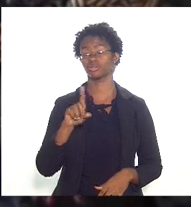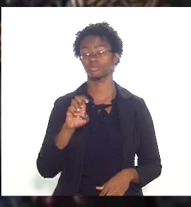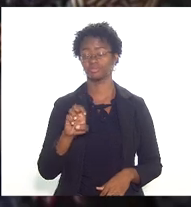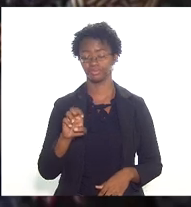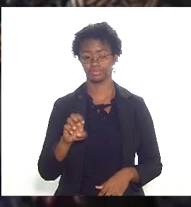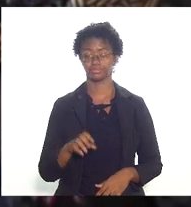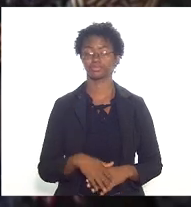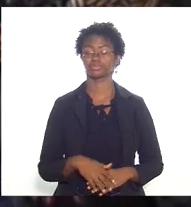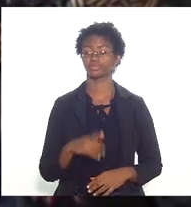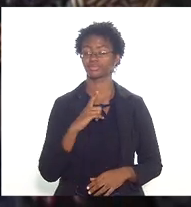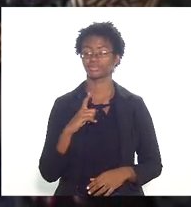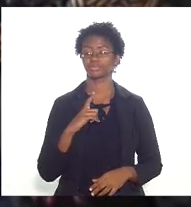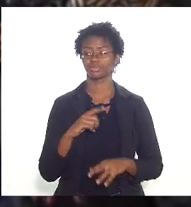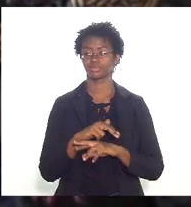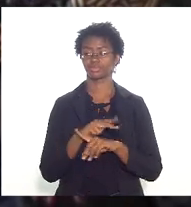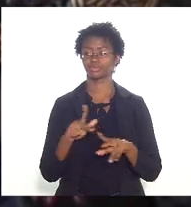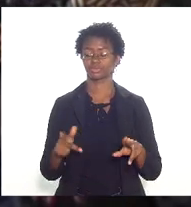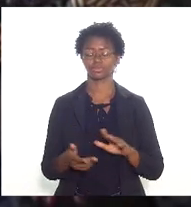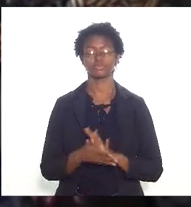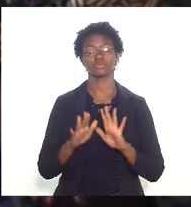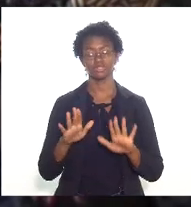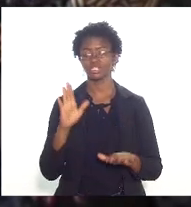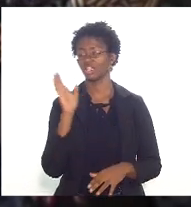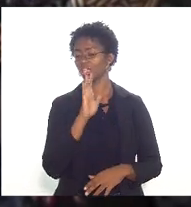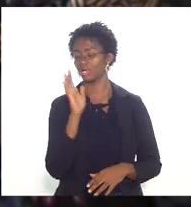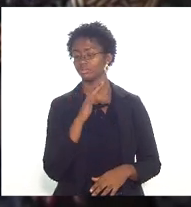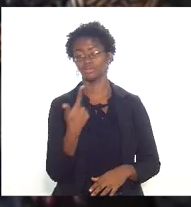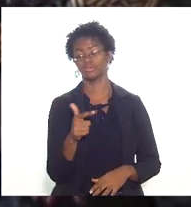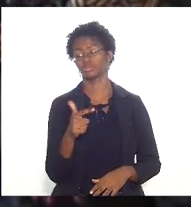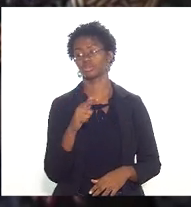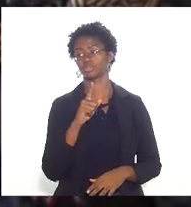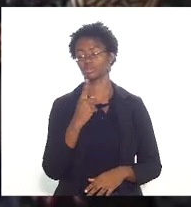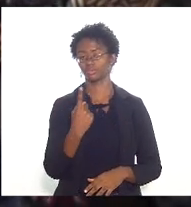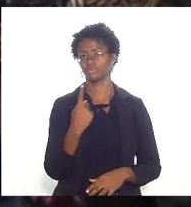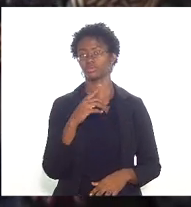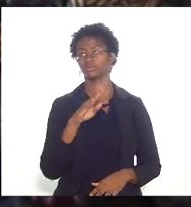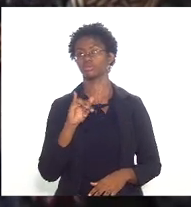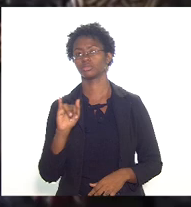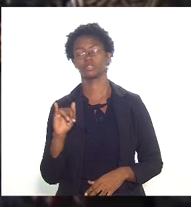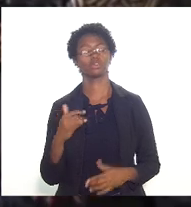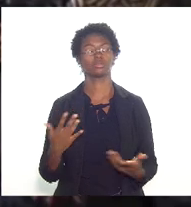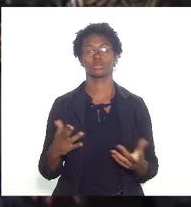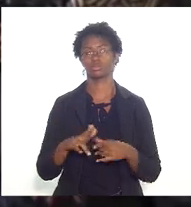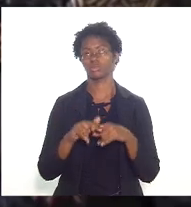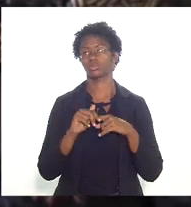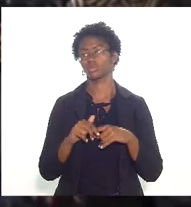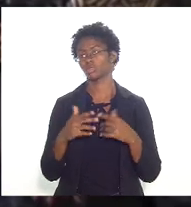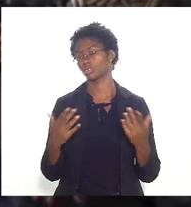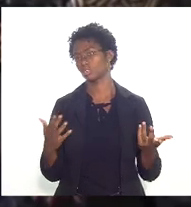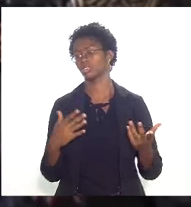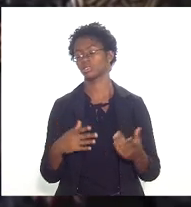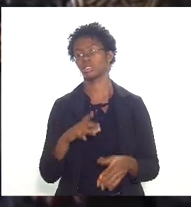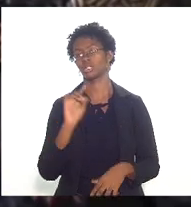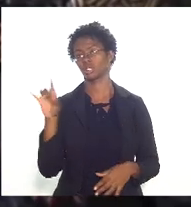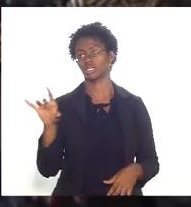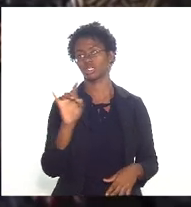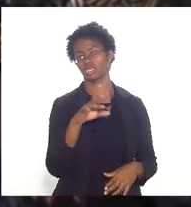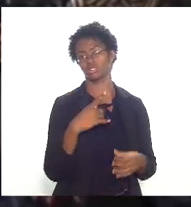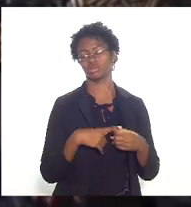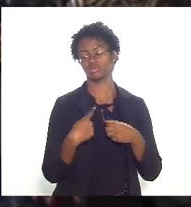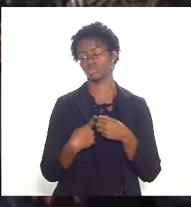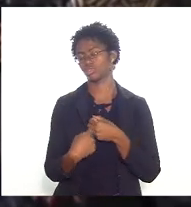hoje um milhão Mas vocês podem ser que muito em breve não terá estará em condições para alimentar porque a concessão cabelo municípios